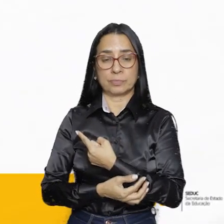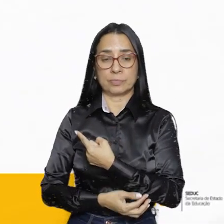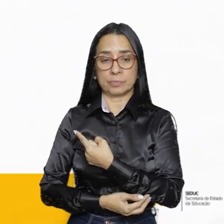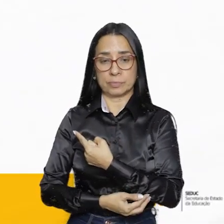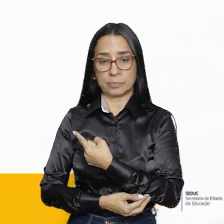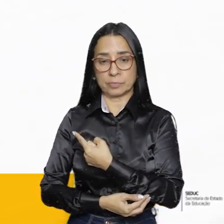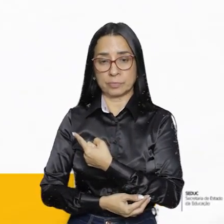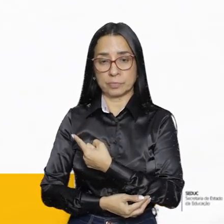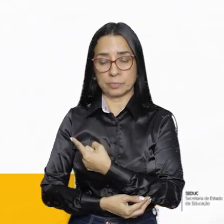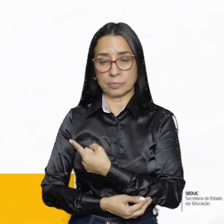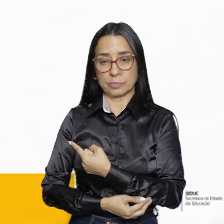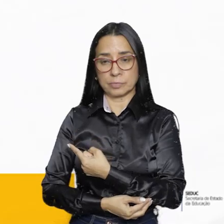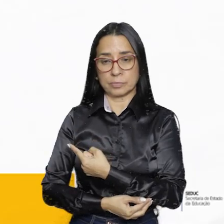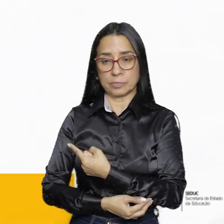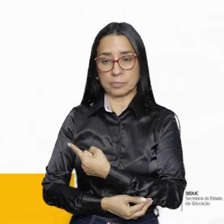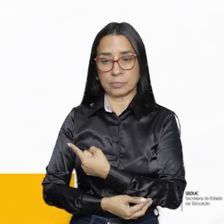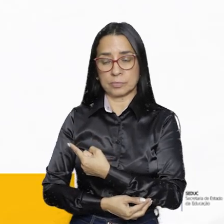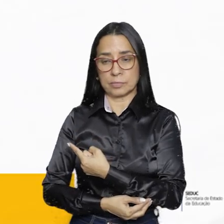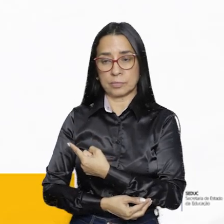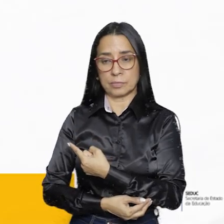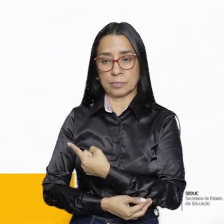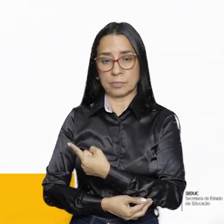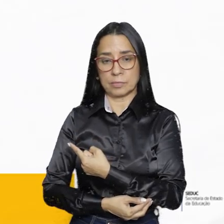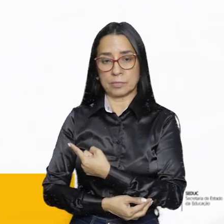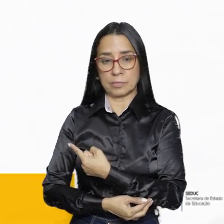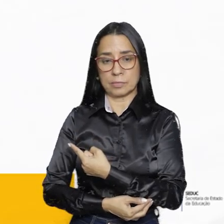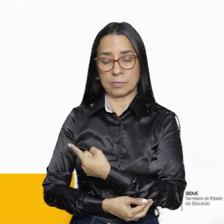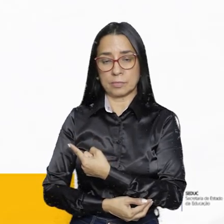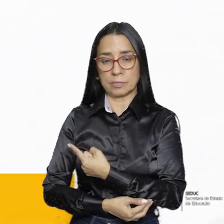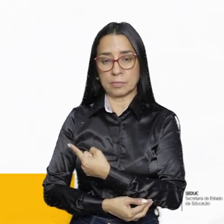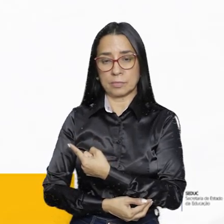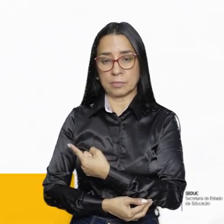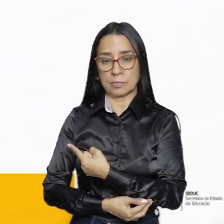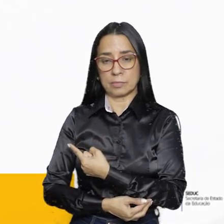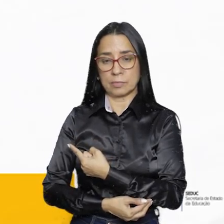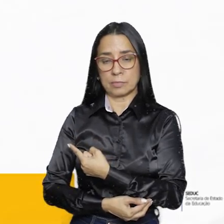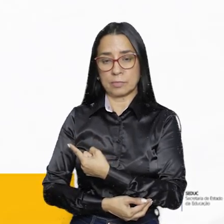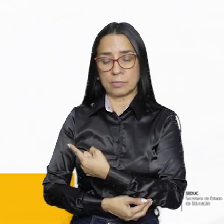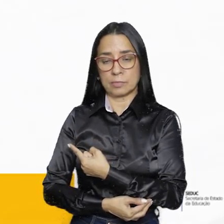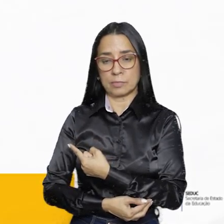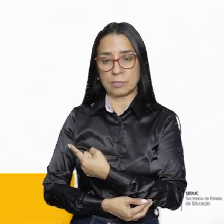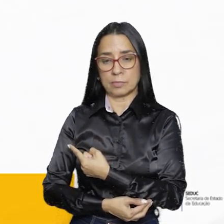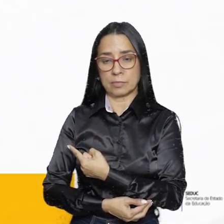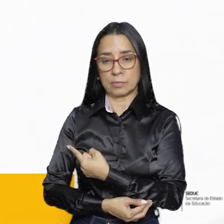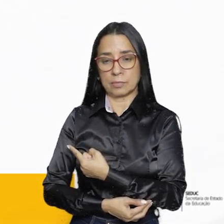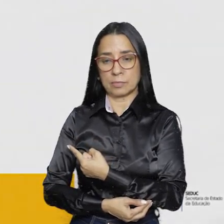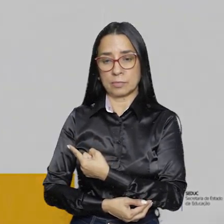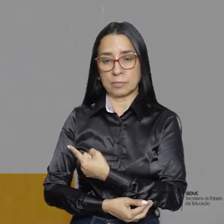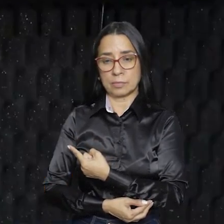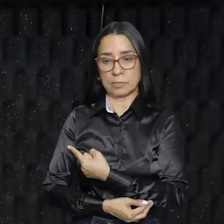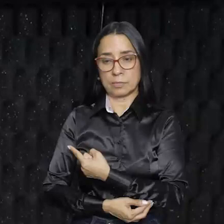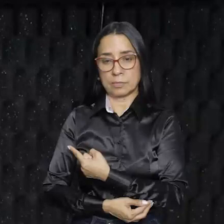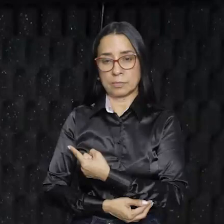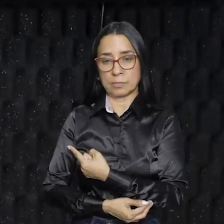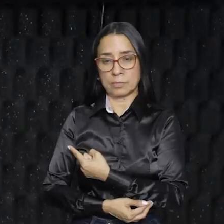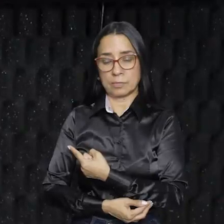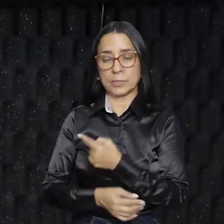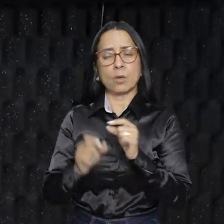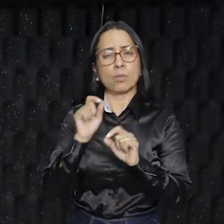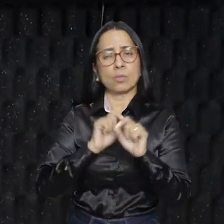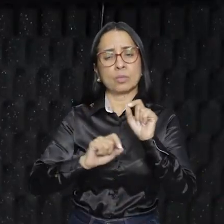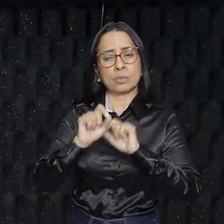violência relacionadas ao tráfico negreiro no Brasil colonial, destacadas no texto, derivam do